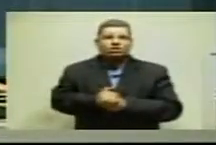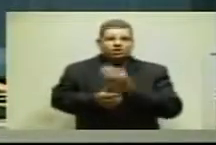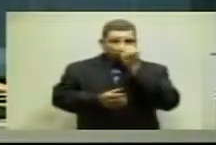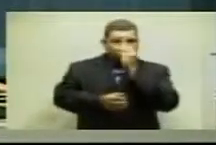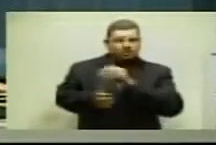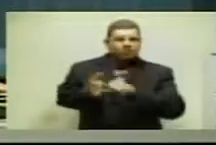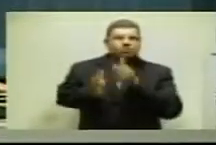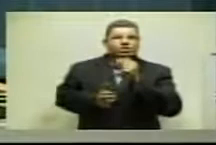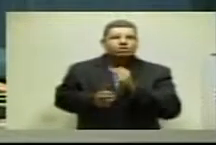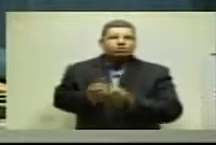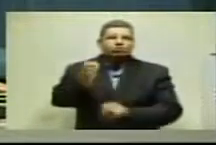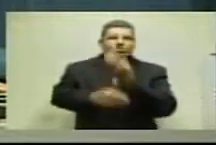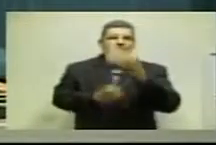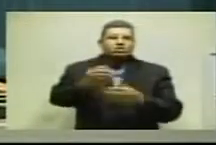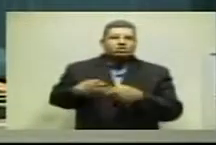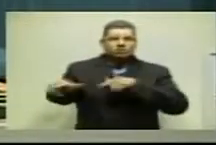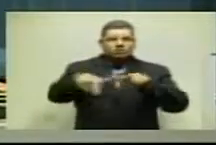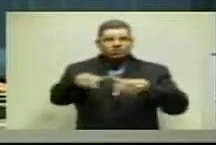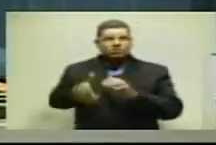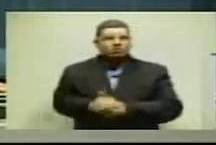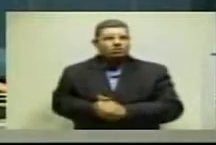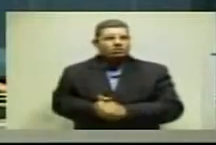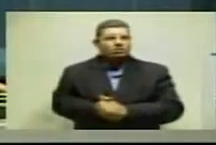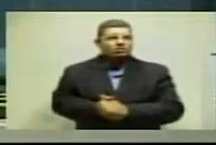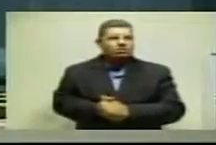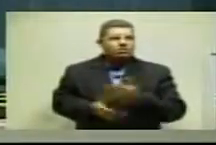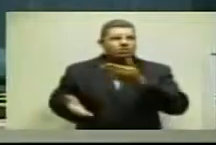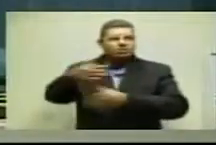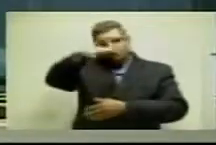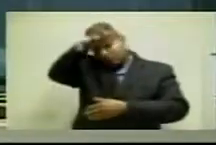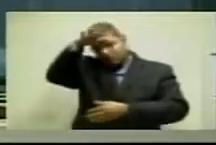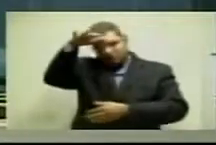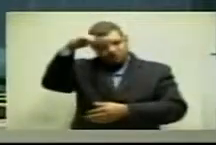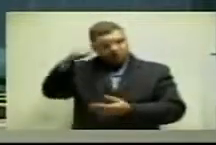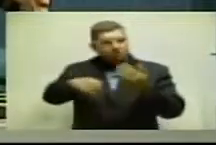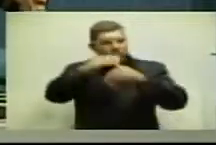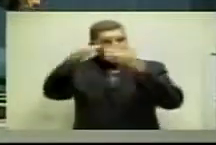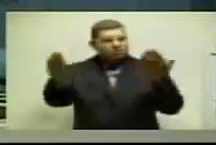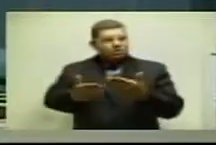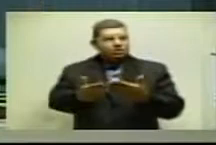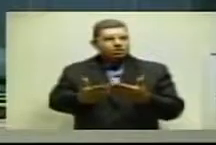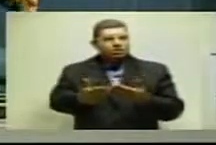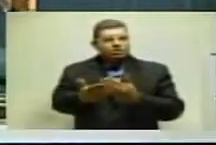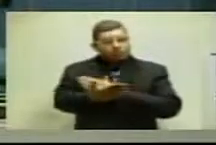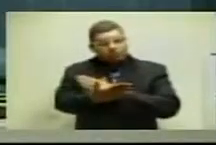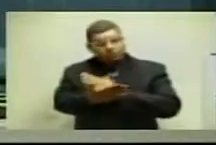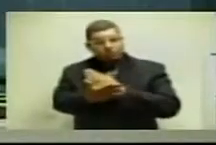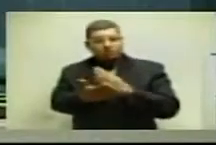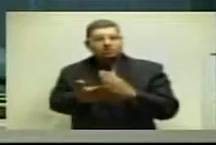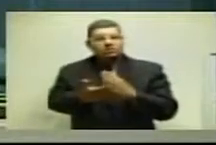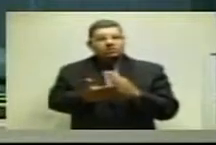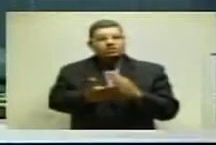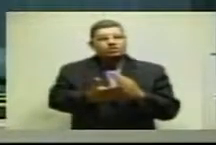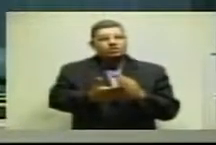ignora primeiro os fundamentos da Zona Franca. A Zona Franca de Manaus foi criada no início